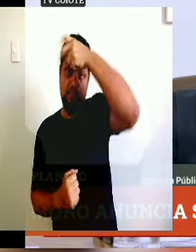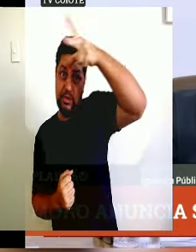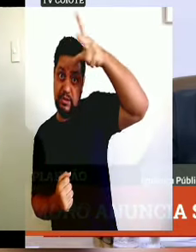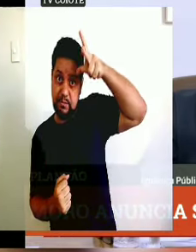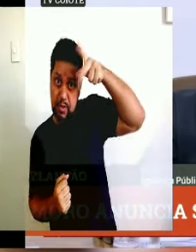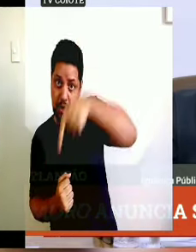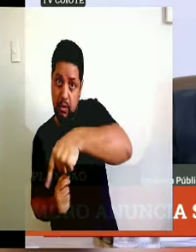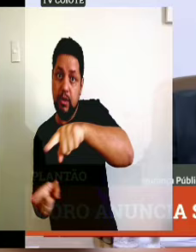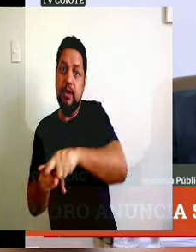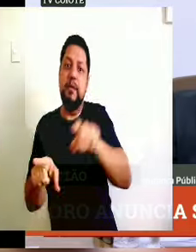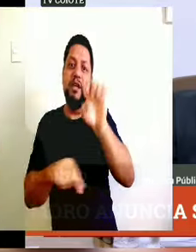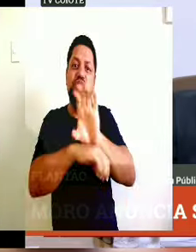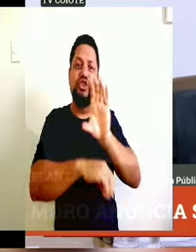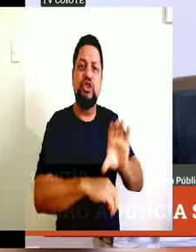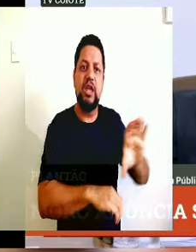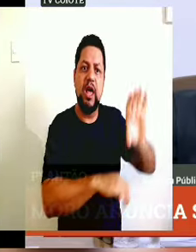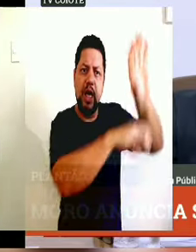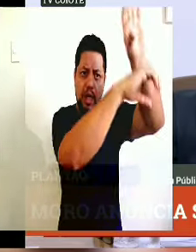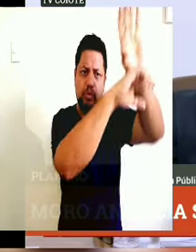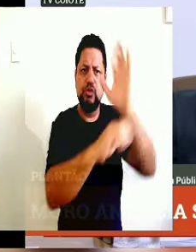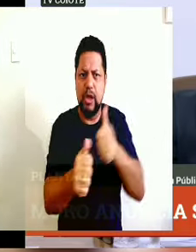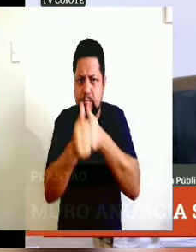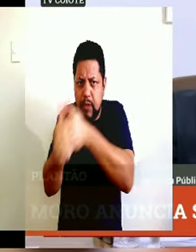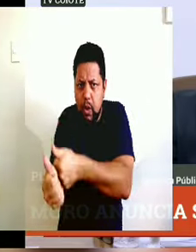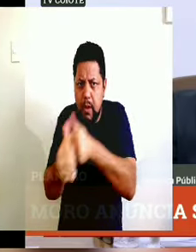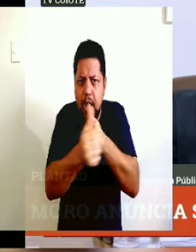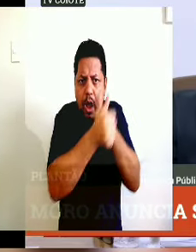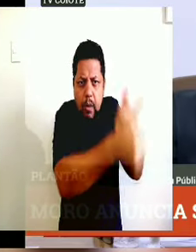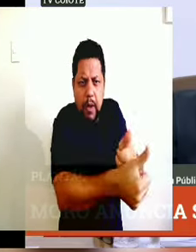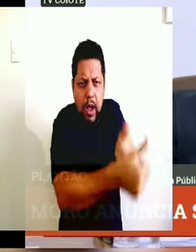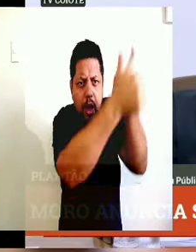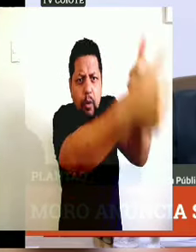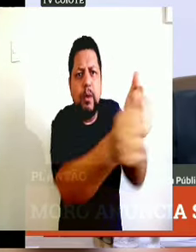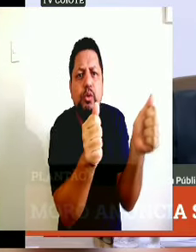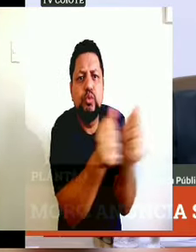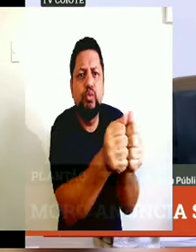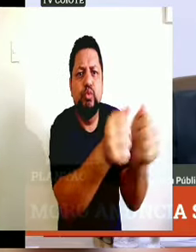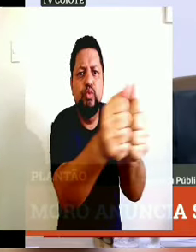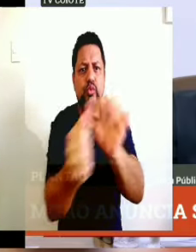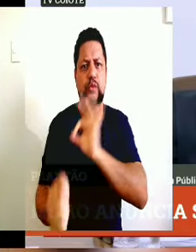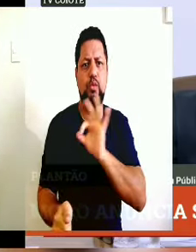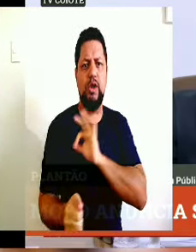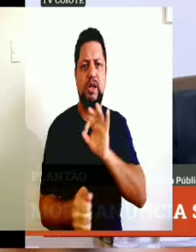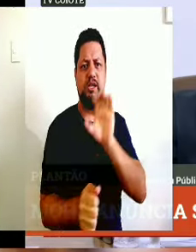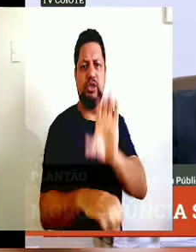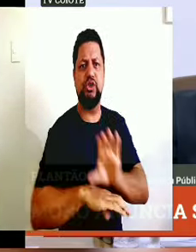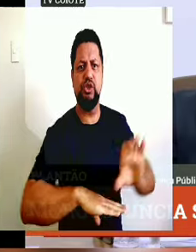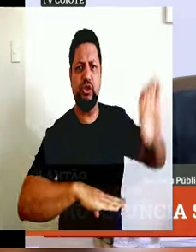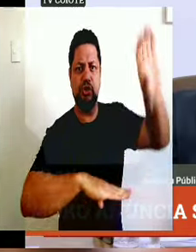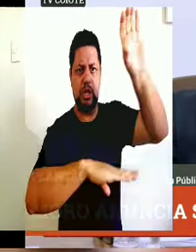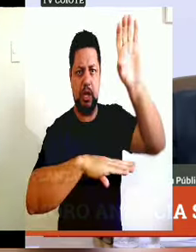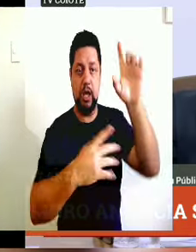Nós realmente trabalhamos duro contra a criminalidade organizada. Ouso aqui